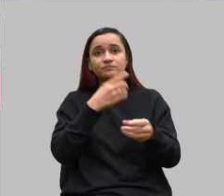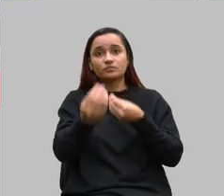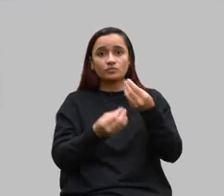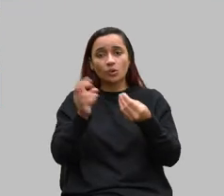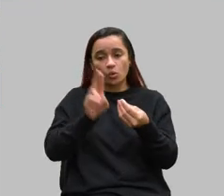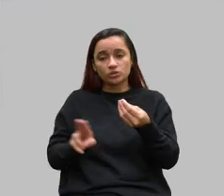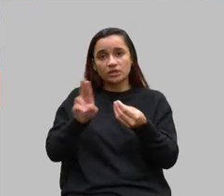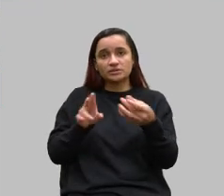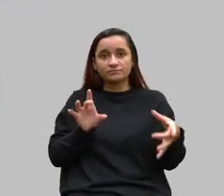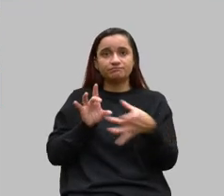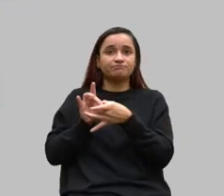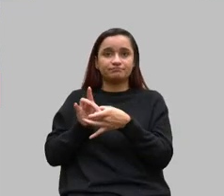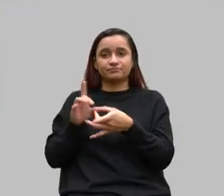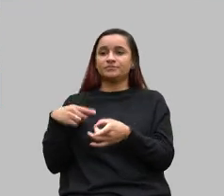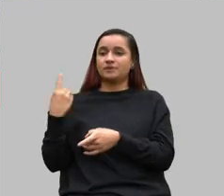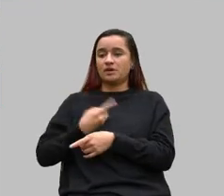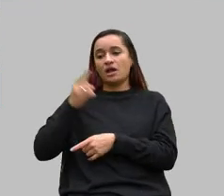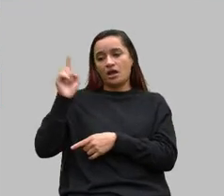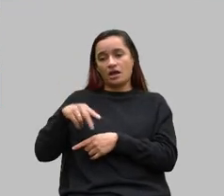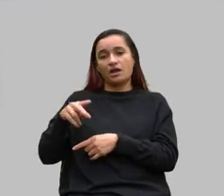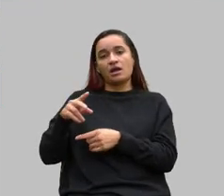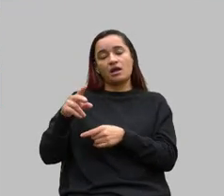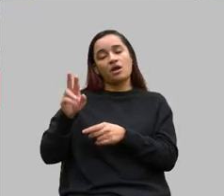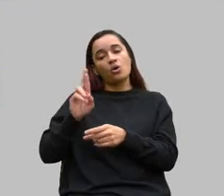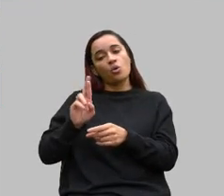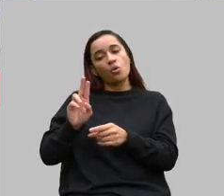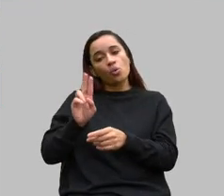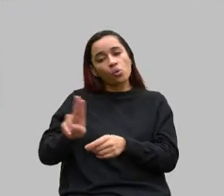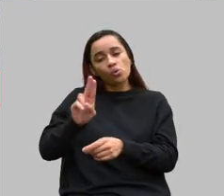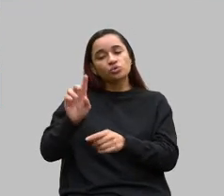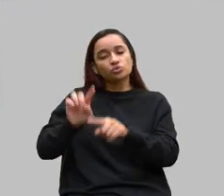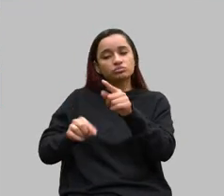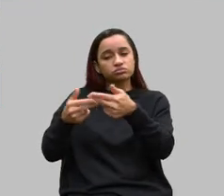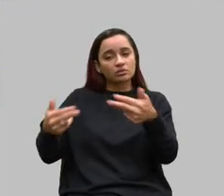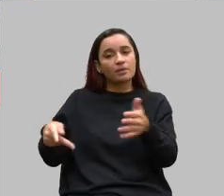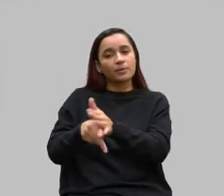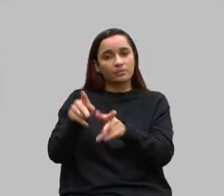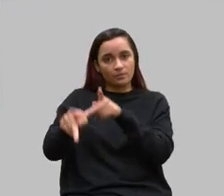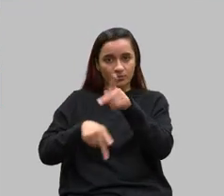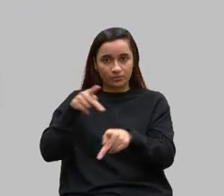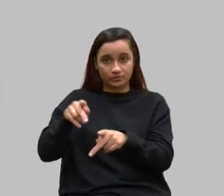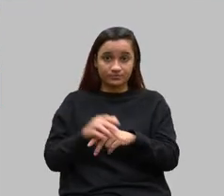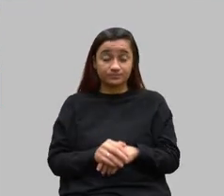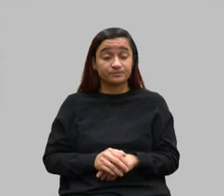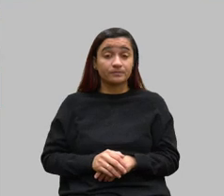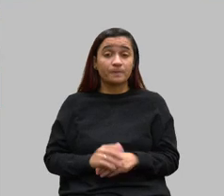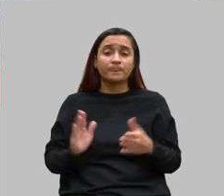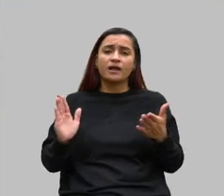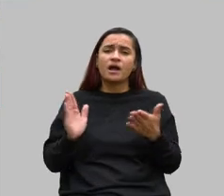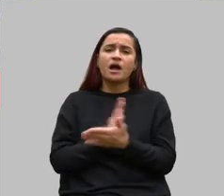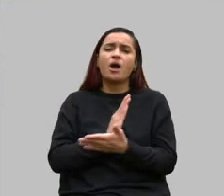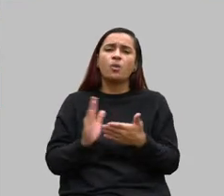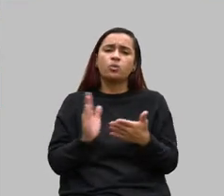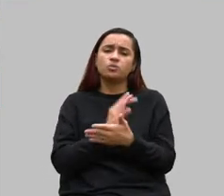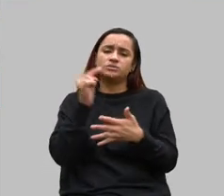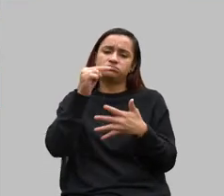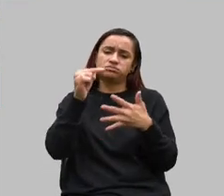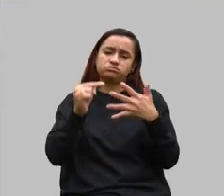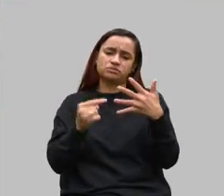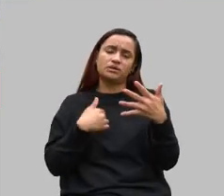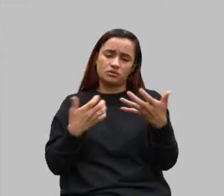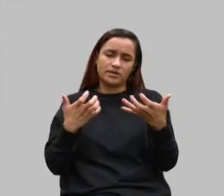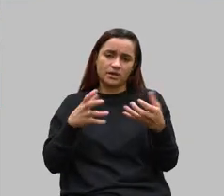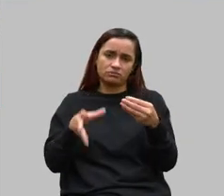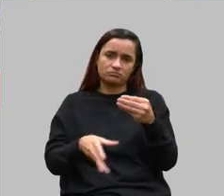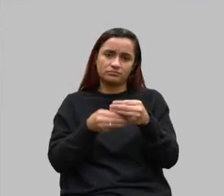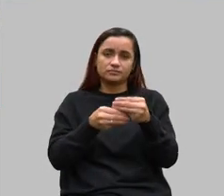que não deixa de ser recurso público eh algumas questões que eu gostaria apenas de colocar eh com relação ao